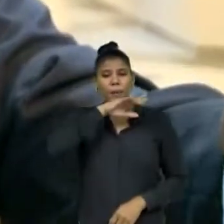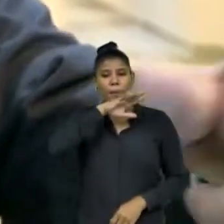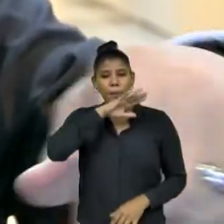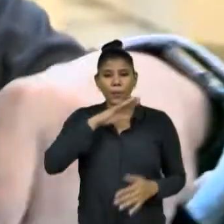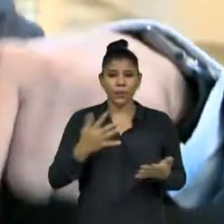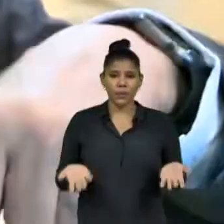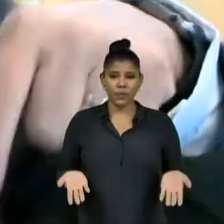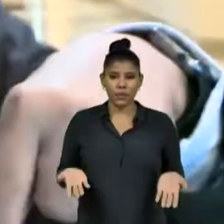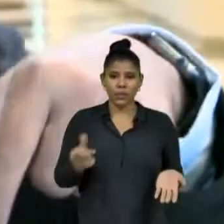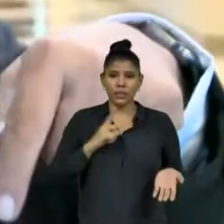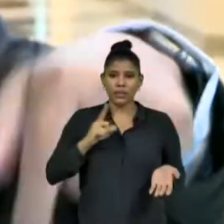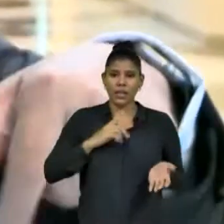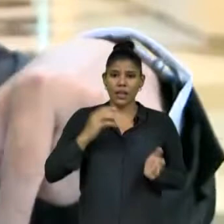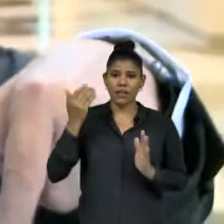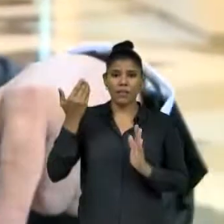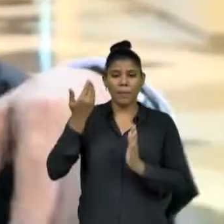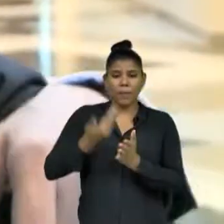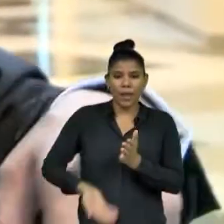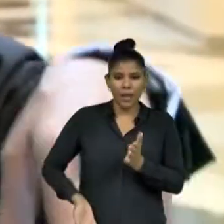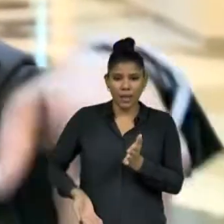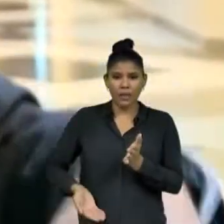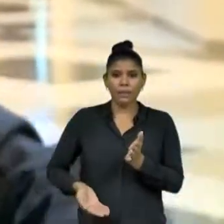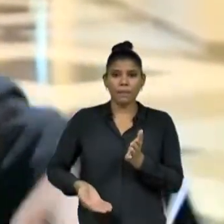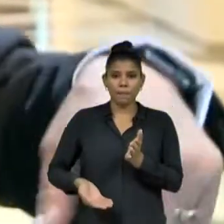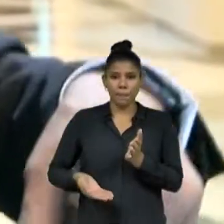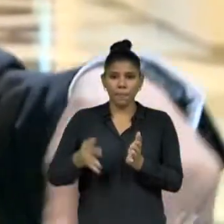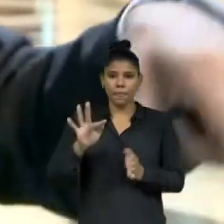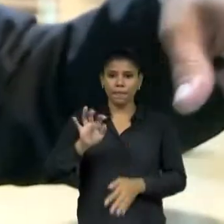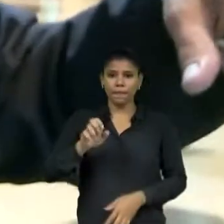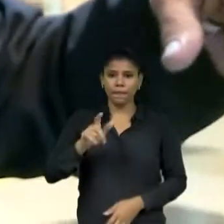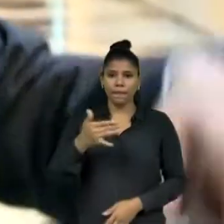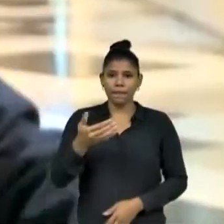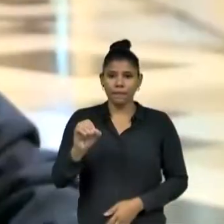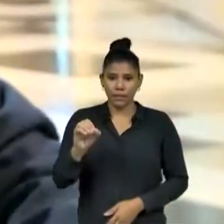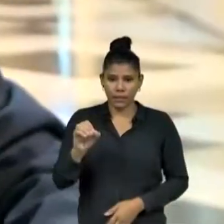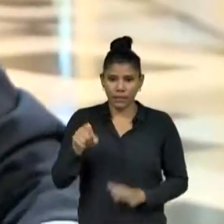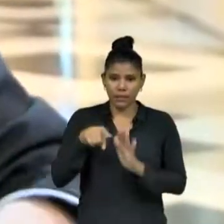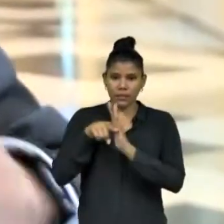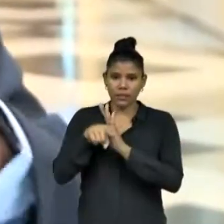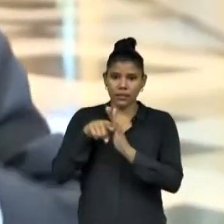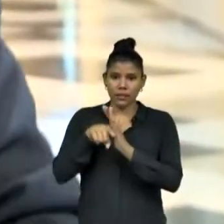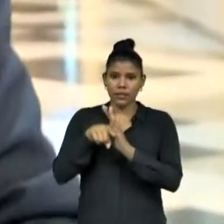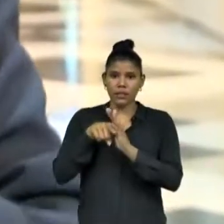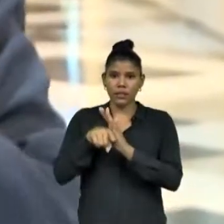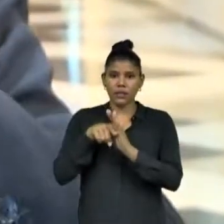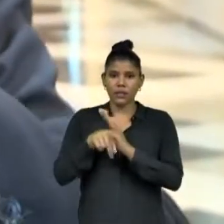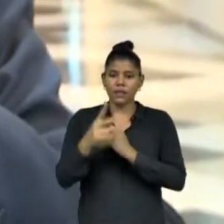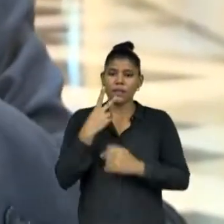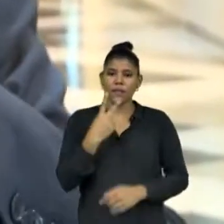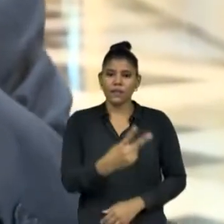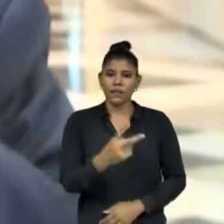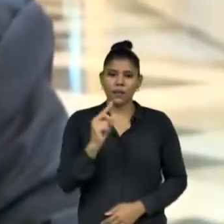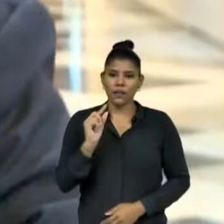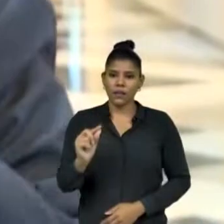2021, dados de uma federação de esquerda, que é ligada ao governo do estado, de